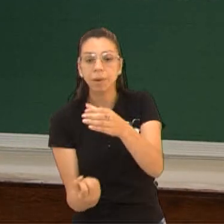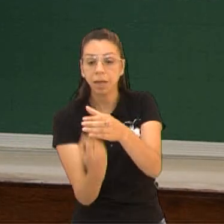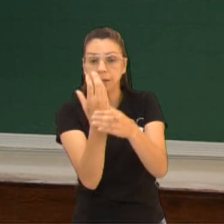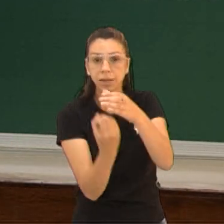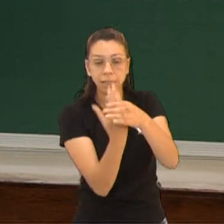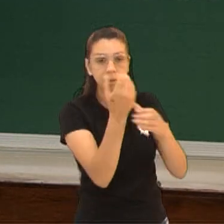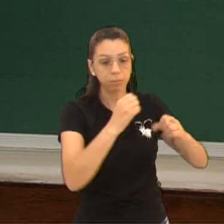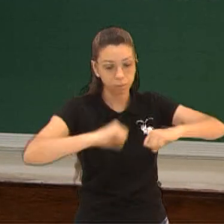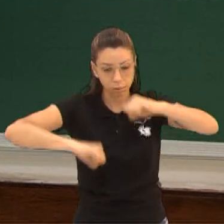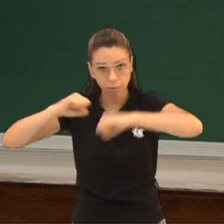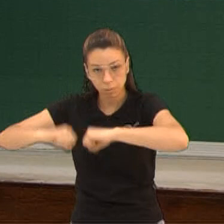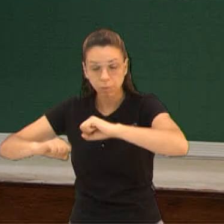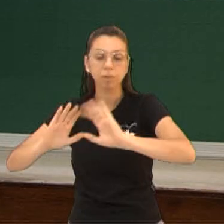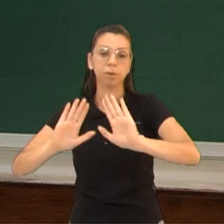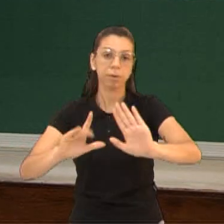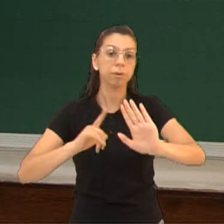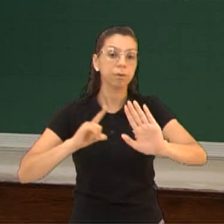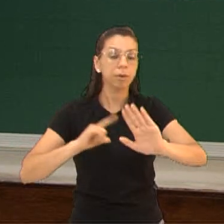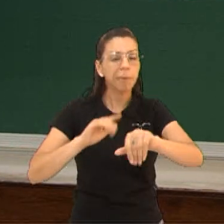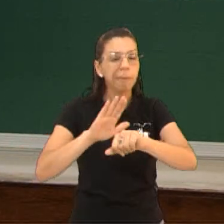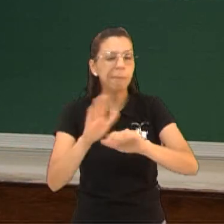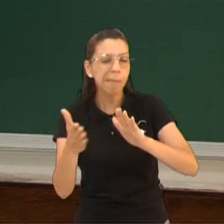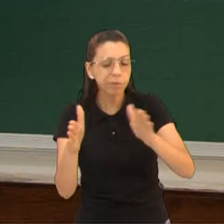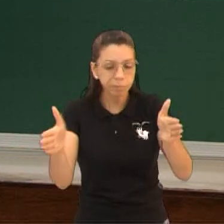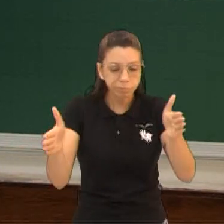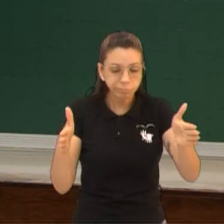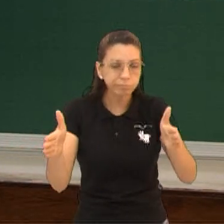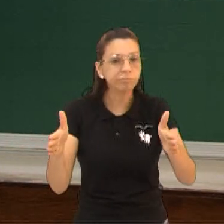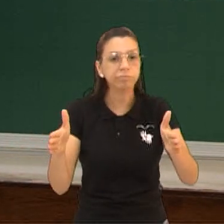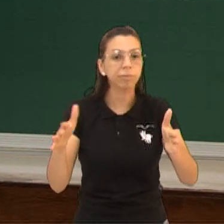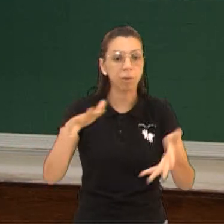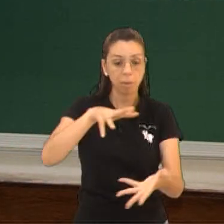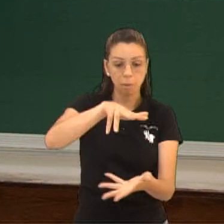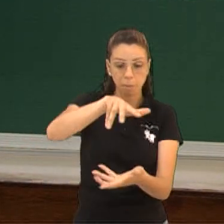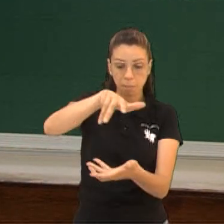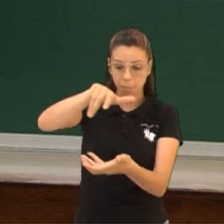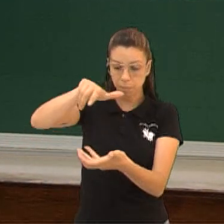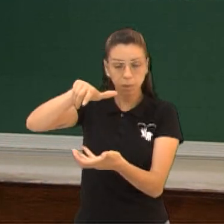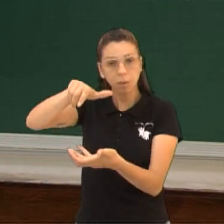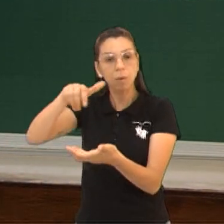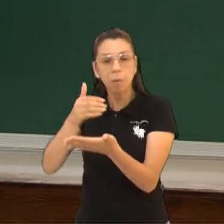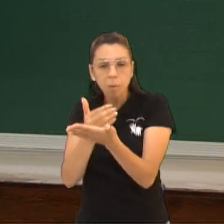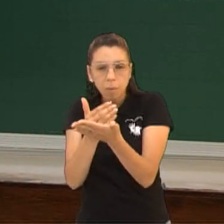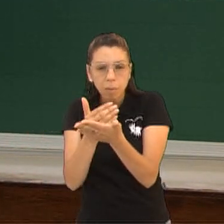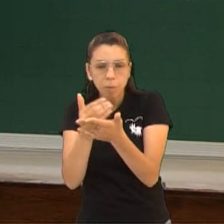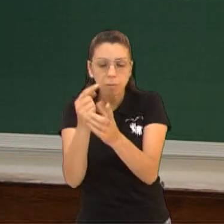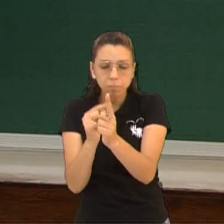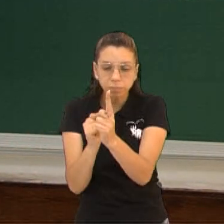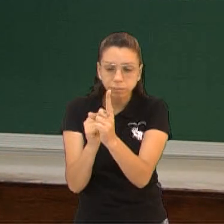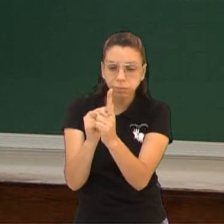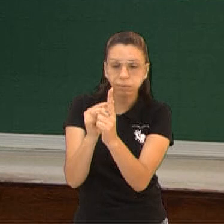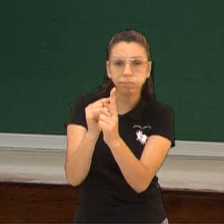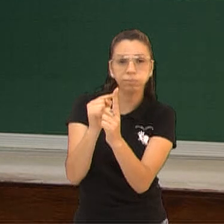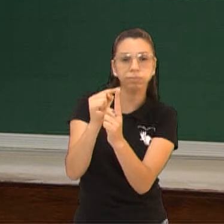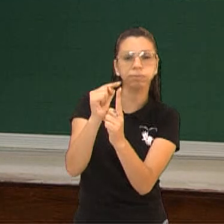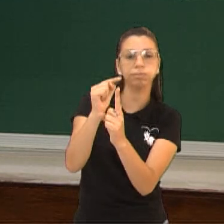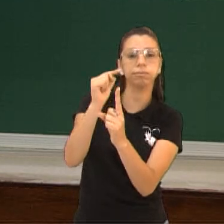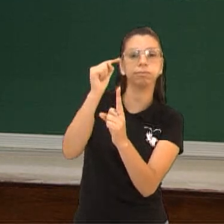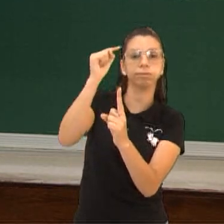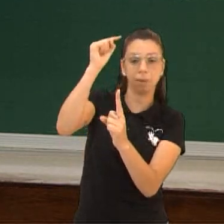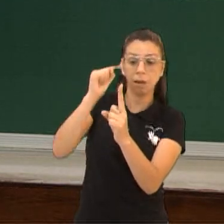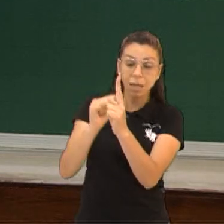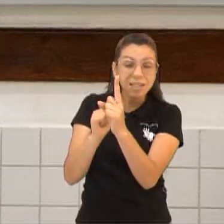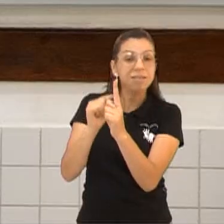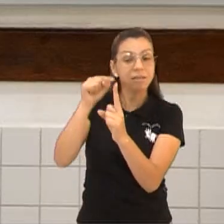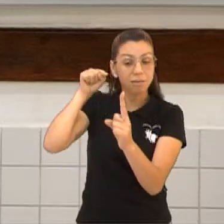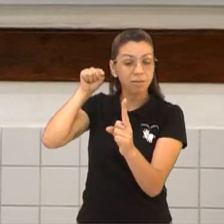indústrias, em relação a essa época, o nosso planeta ele já tem se aquecido numa média global. E esse aquecimento